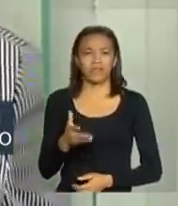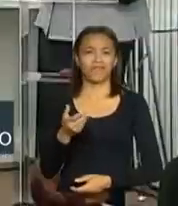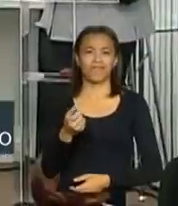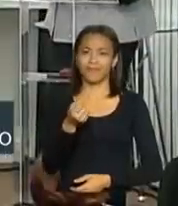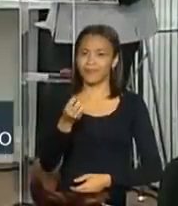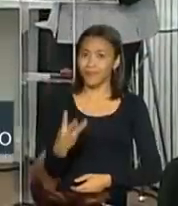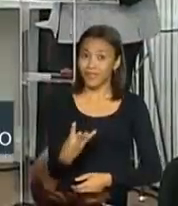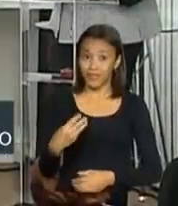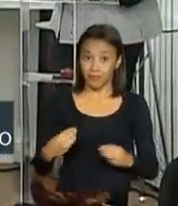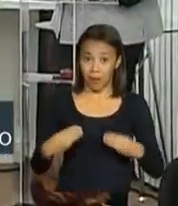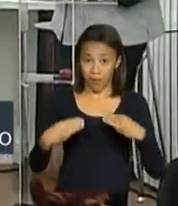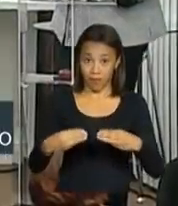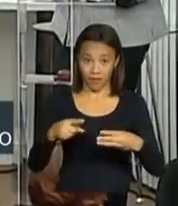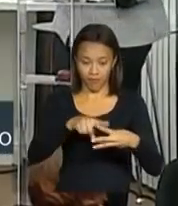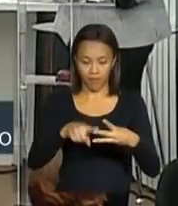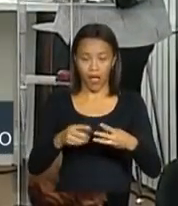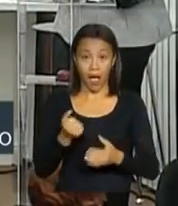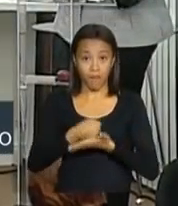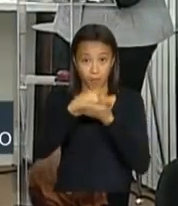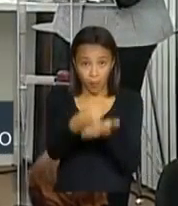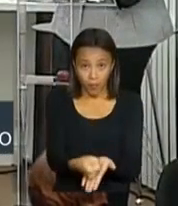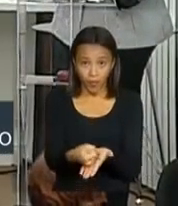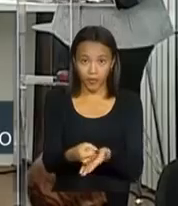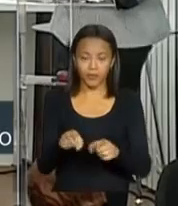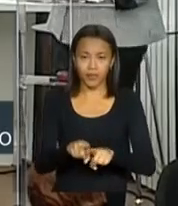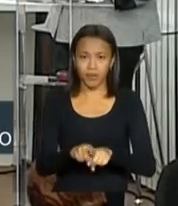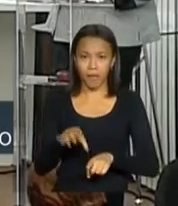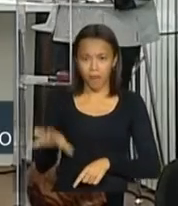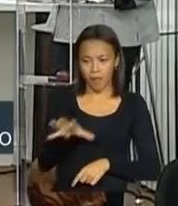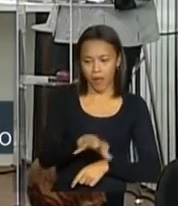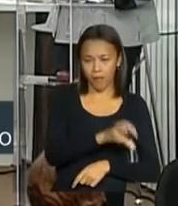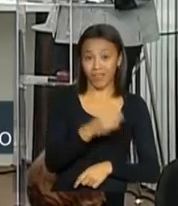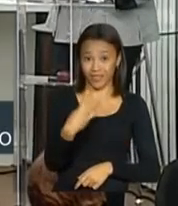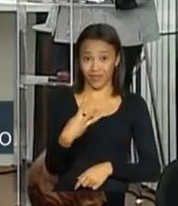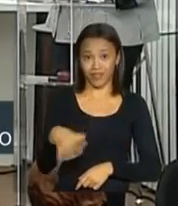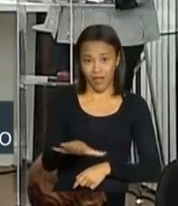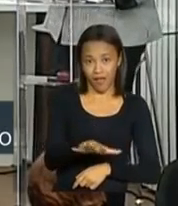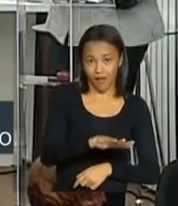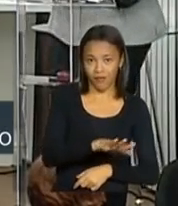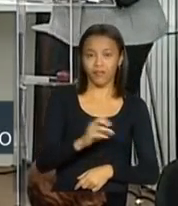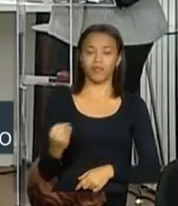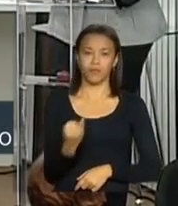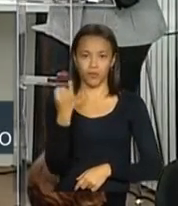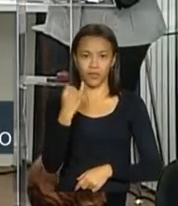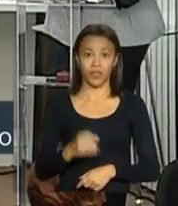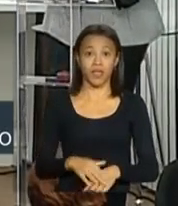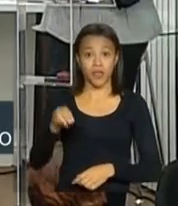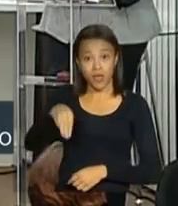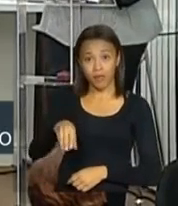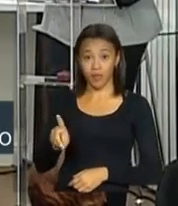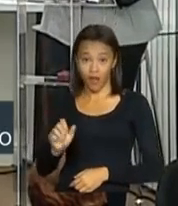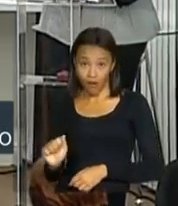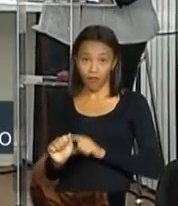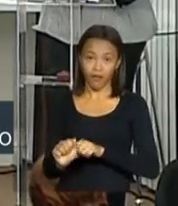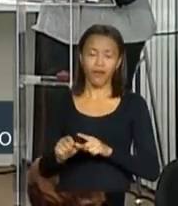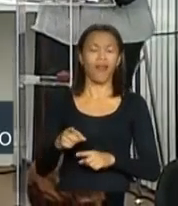grandes ministérios, né? E 3 áreas. A entrada do MDA